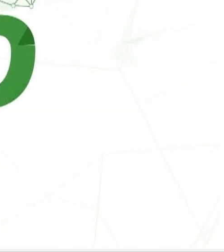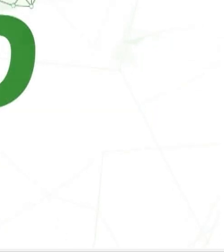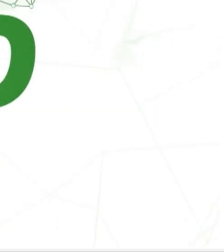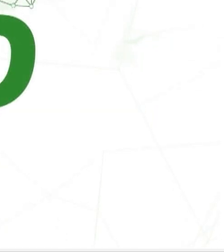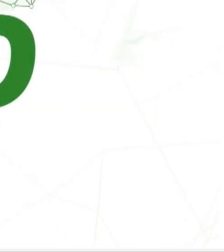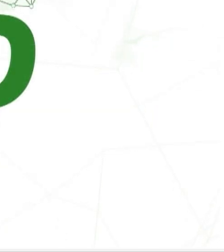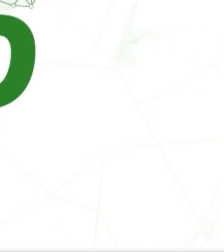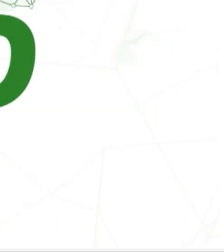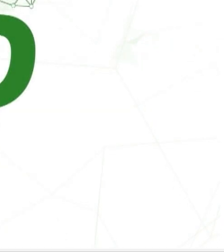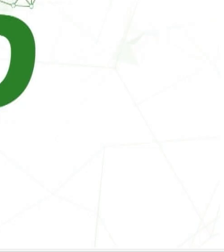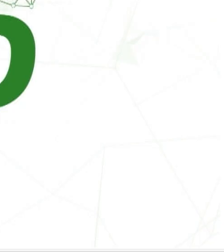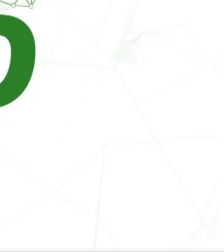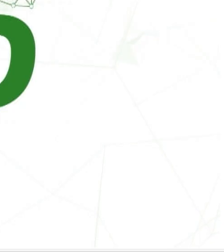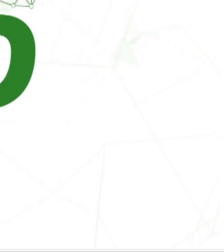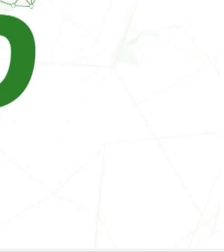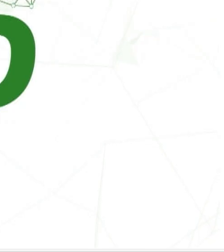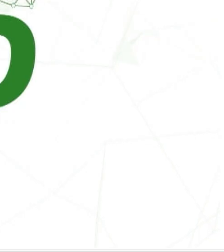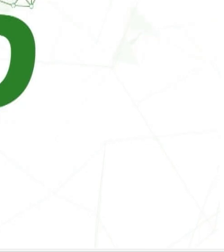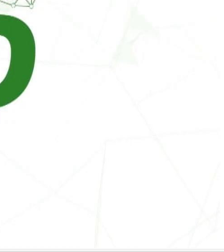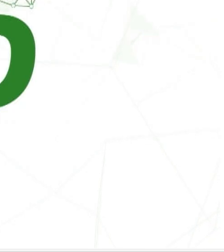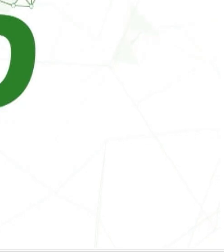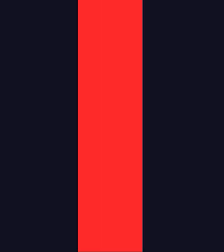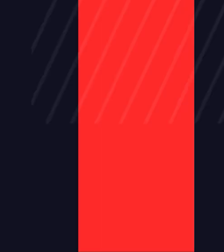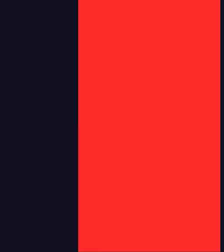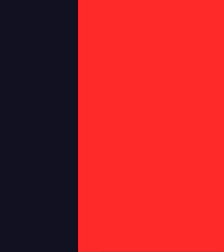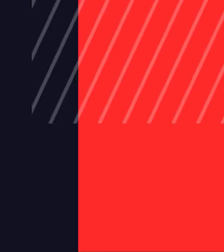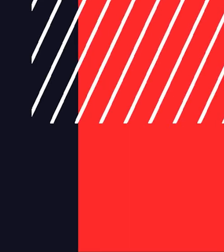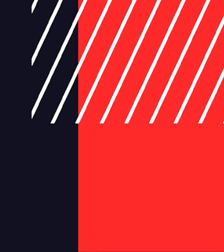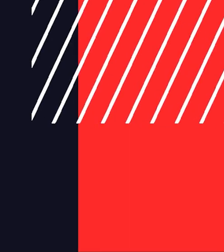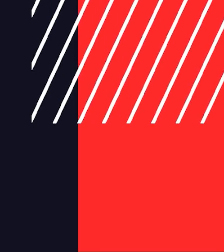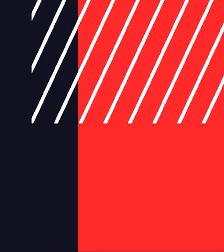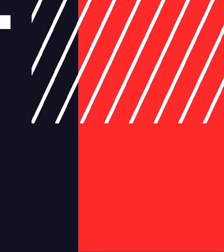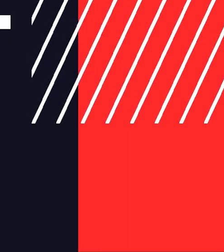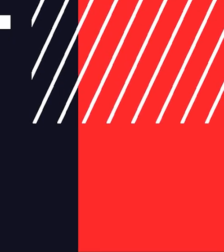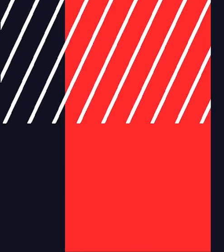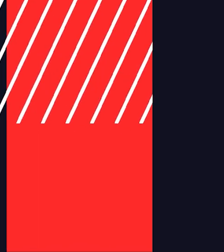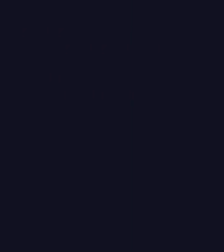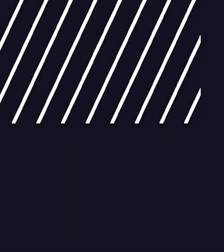Educação à distância, mudando realidades.